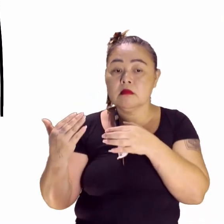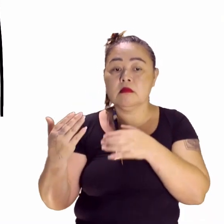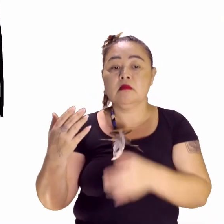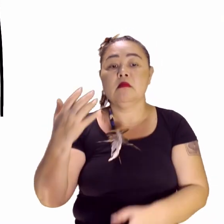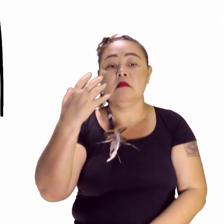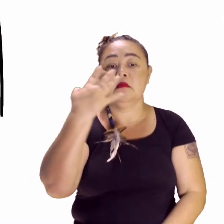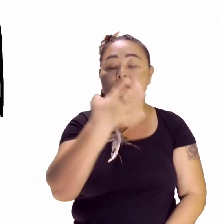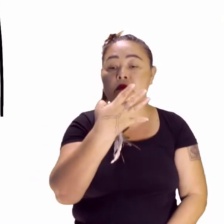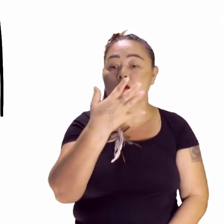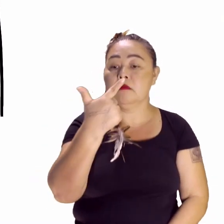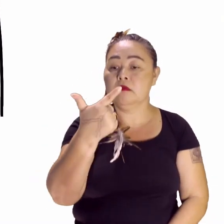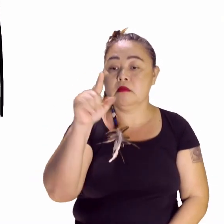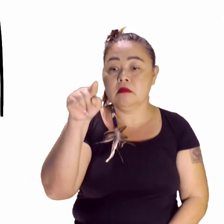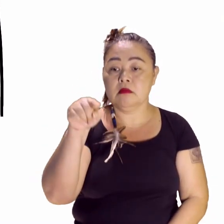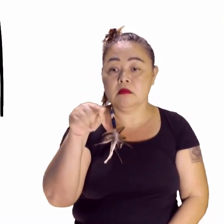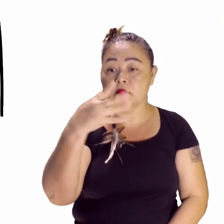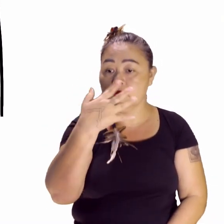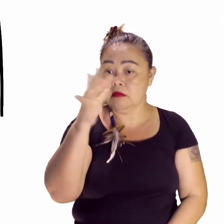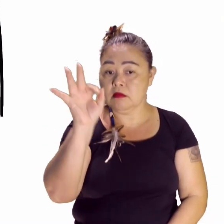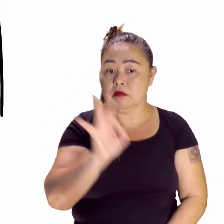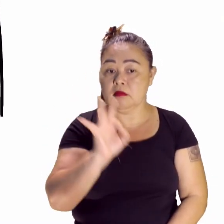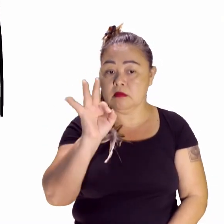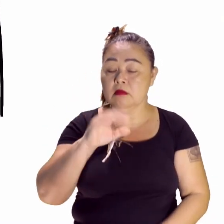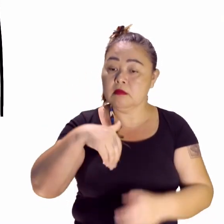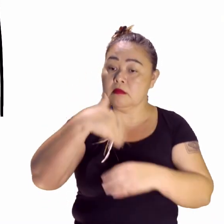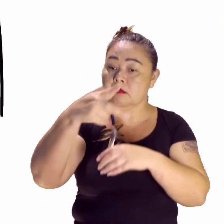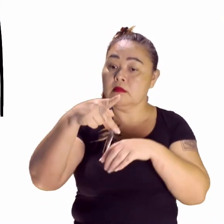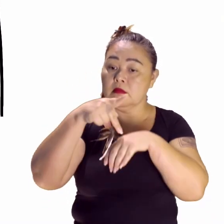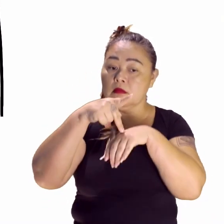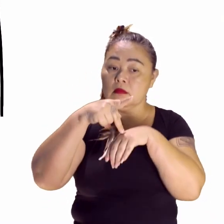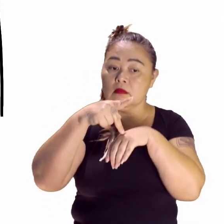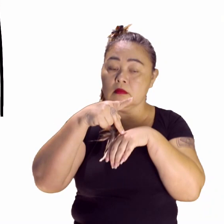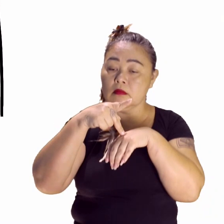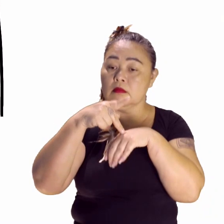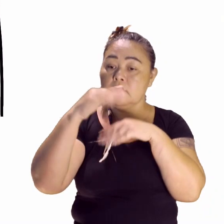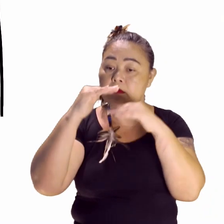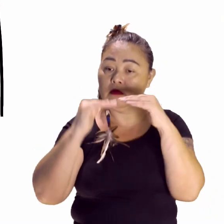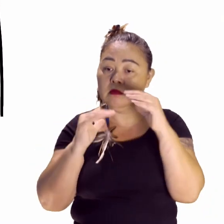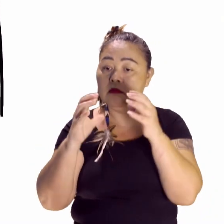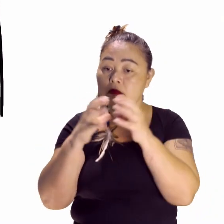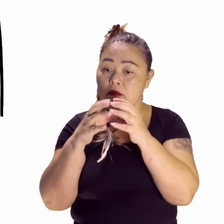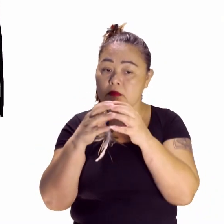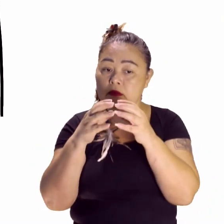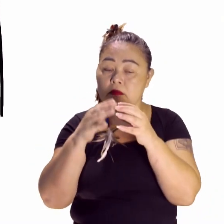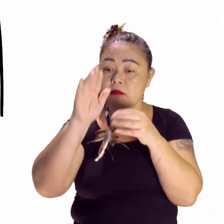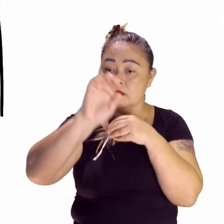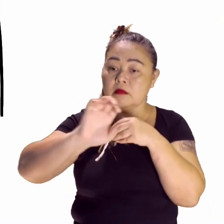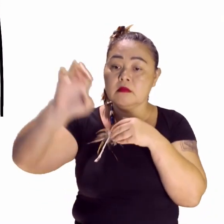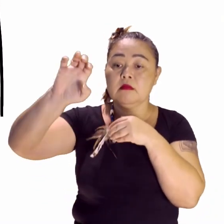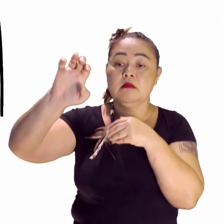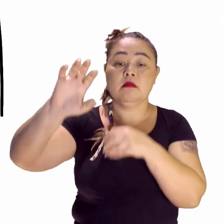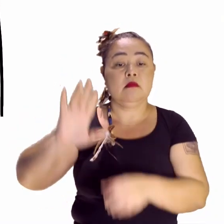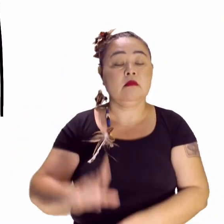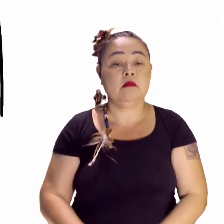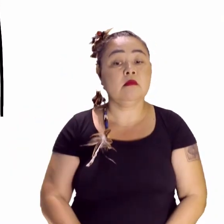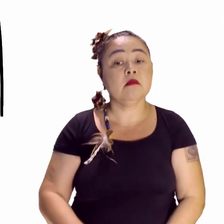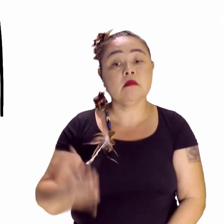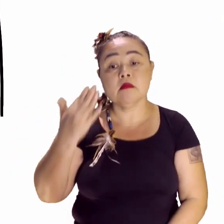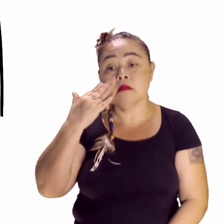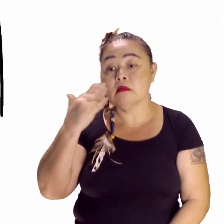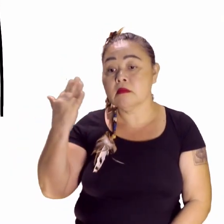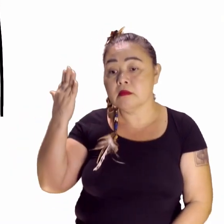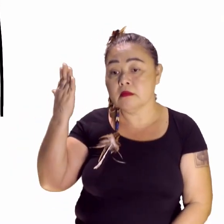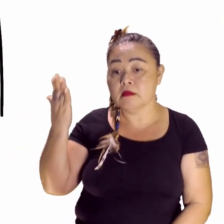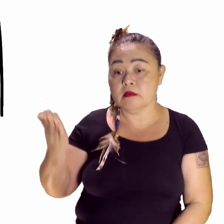42% dessa exportação de Rondônia foram para os países baixos eu fiz questão